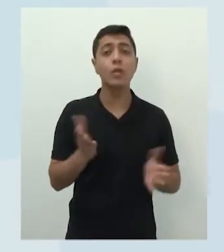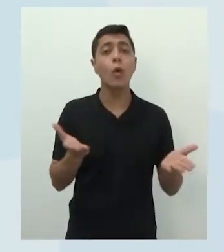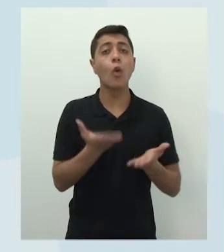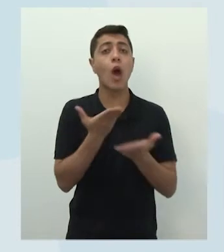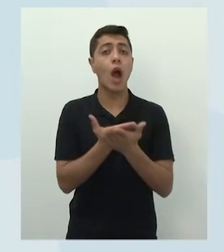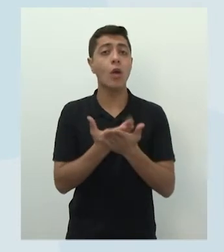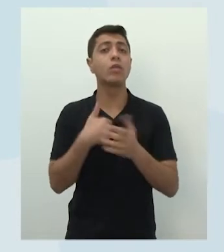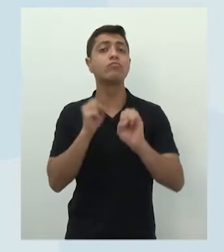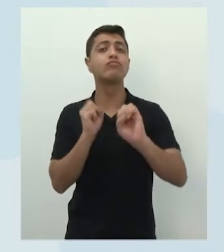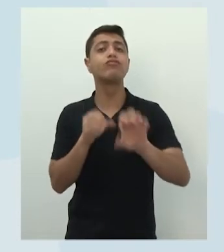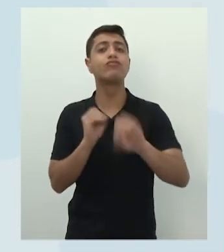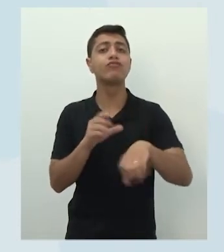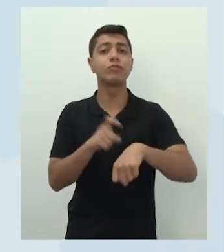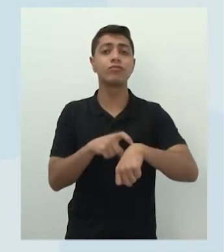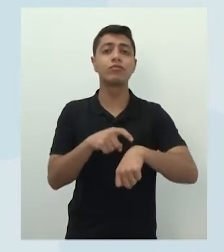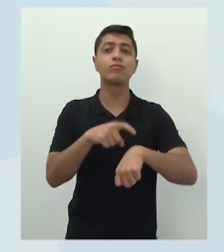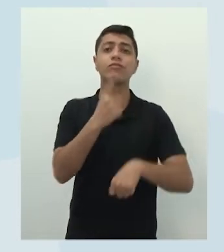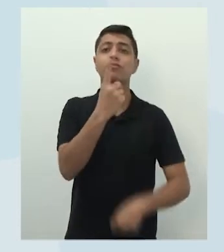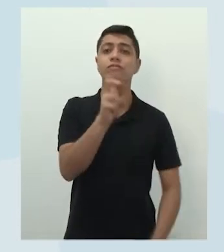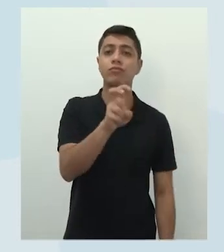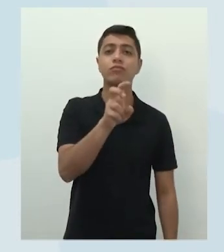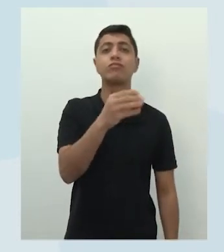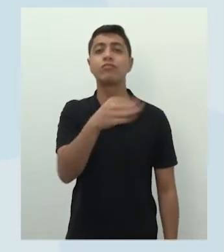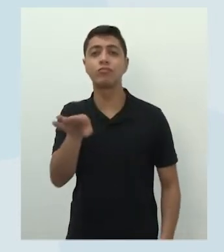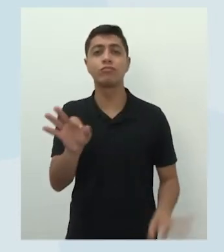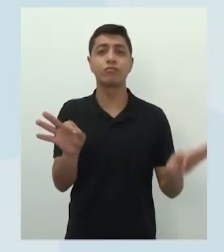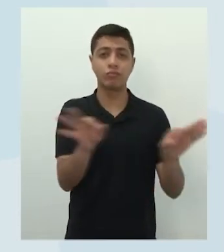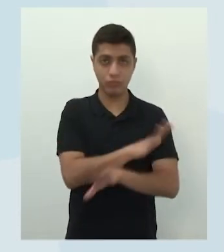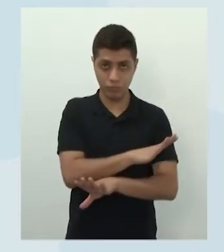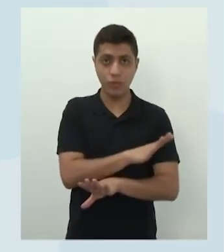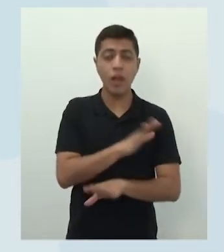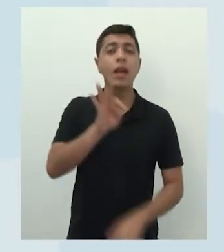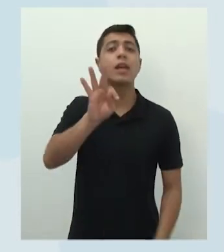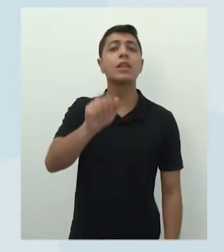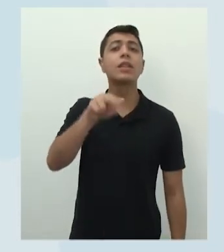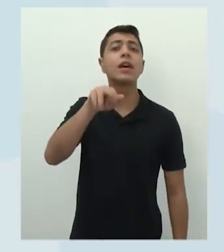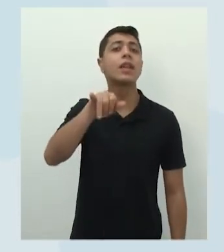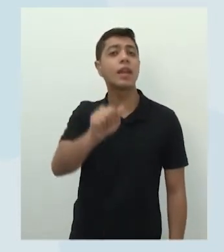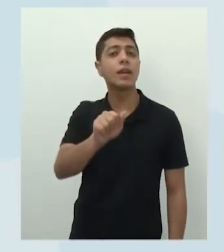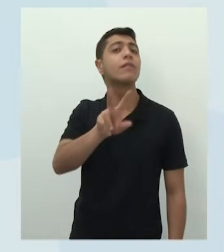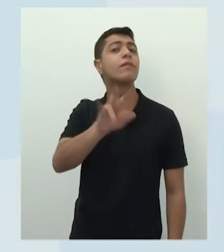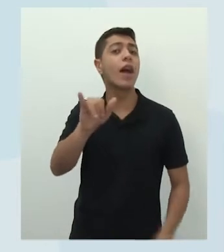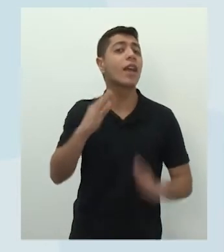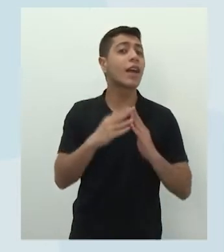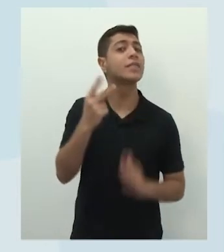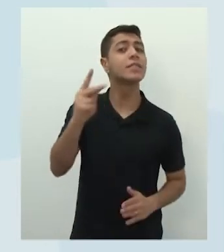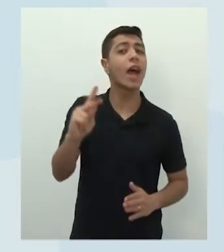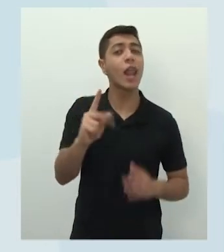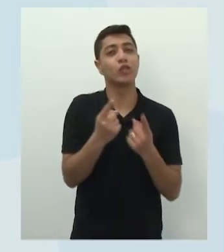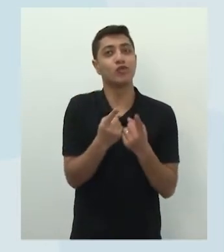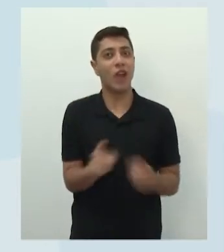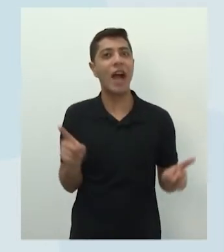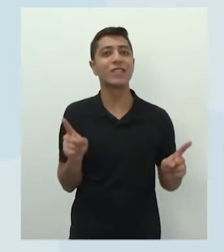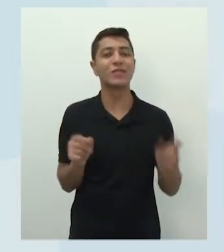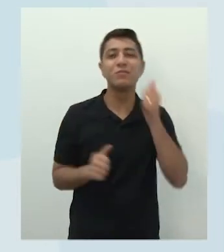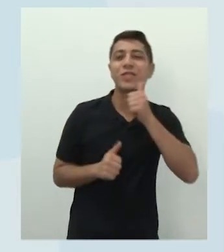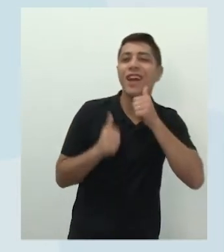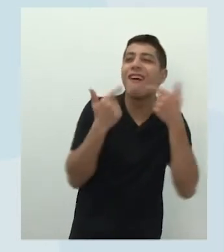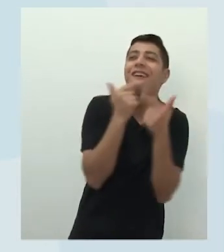nos despedirmos, a Tânia falou para mim que vai fazer um churrascão na casa dela. Vai convidar todos os milhares